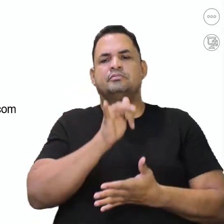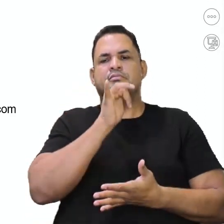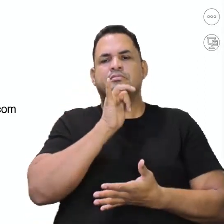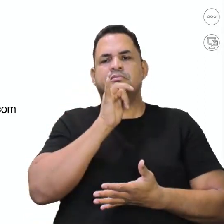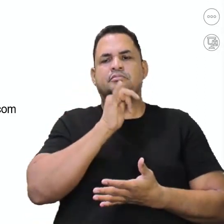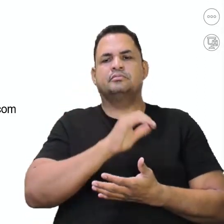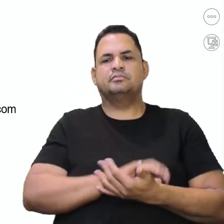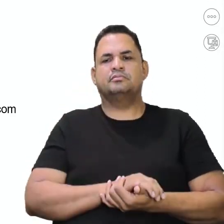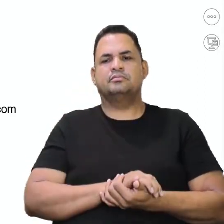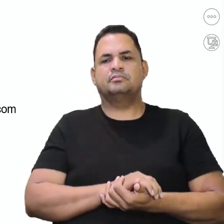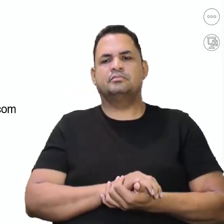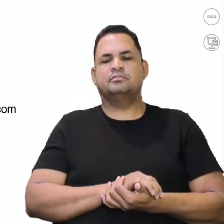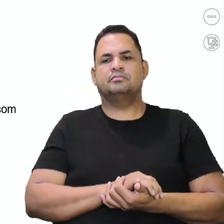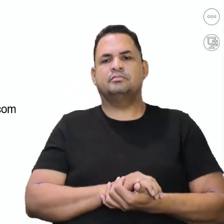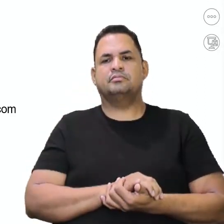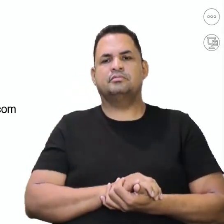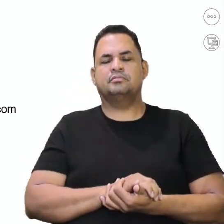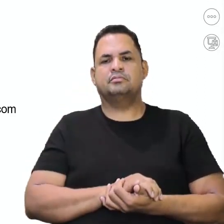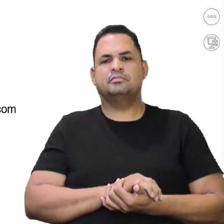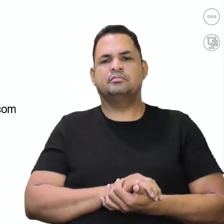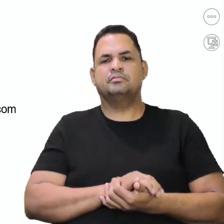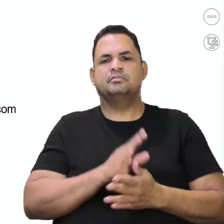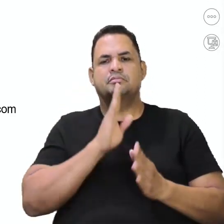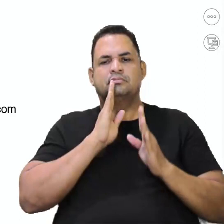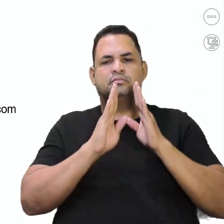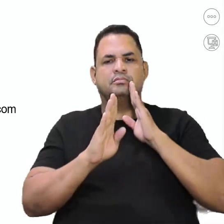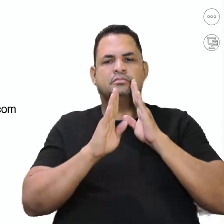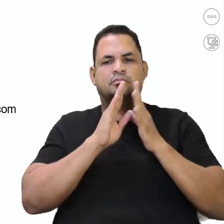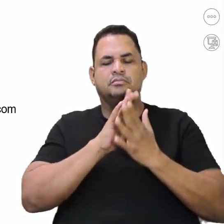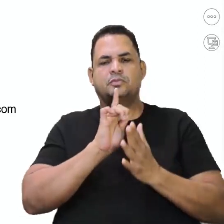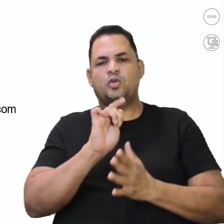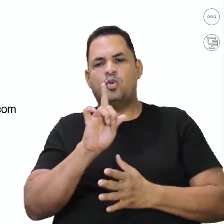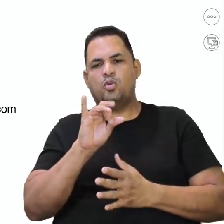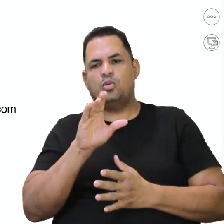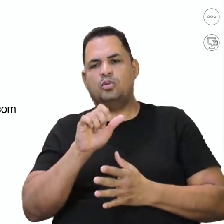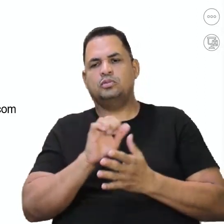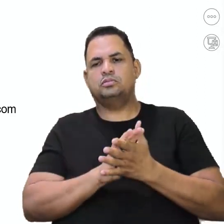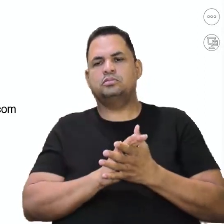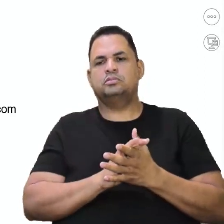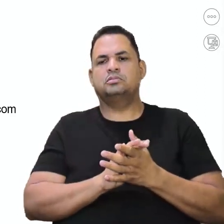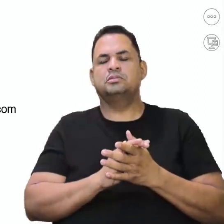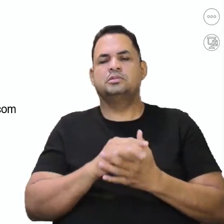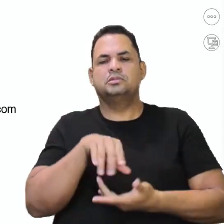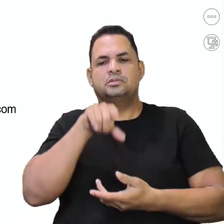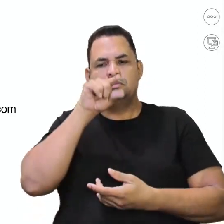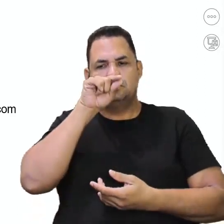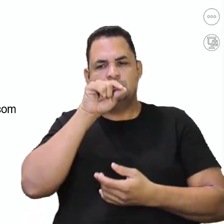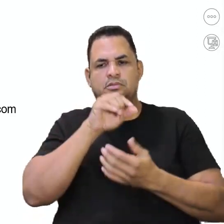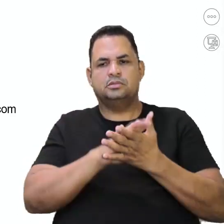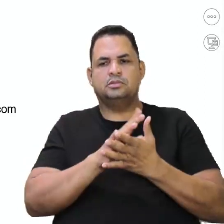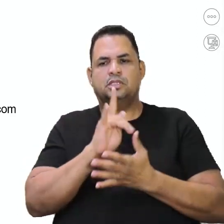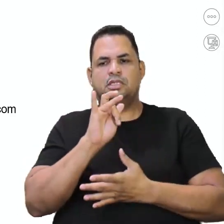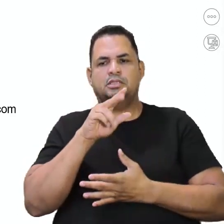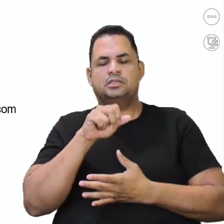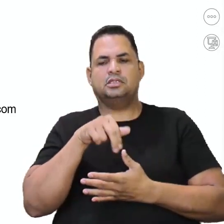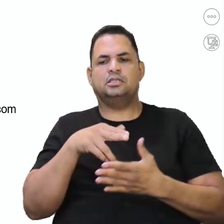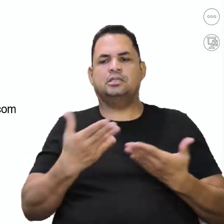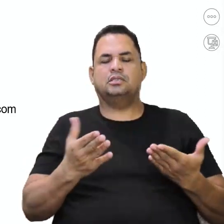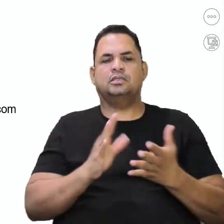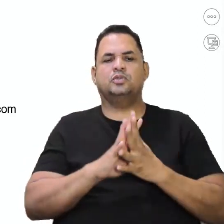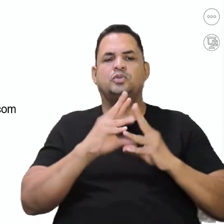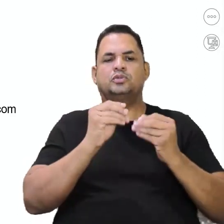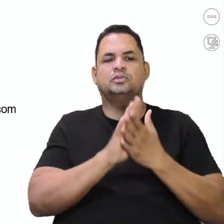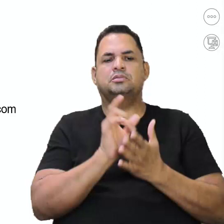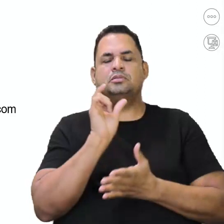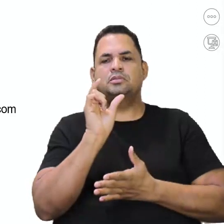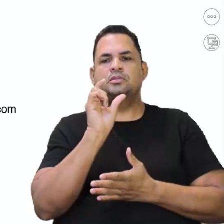de infográfico. Olha aí, ó, temos aqui o Facebook, Google, Twitter, LinkedIn. Todas essas palavras